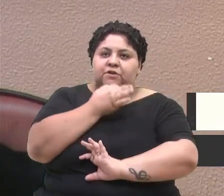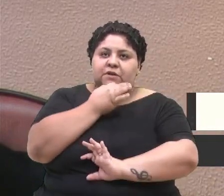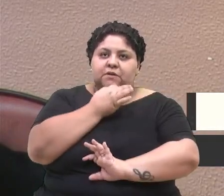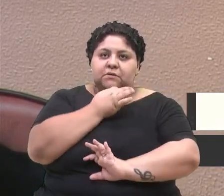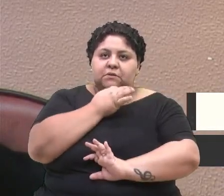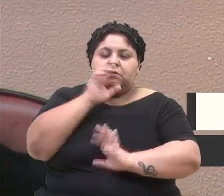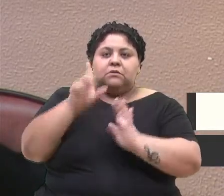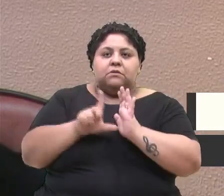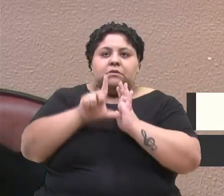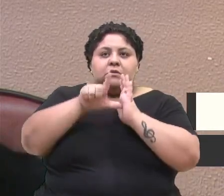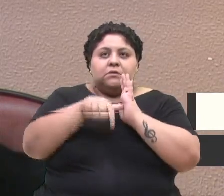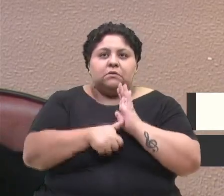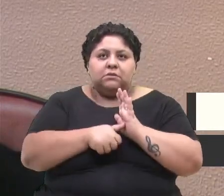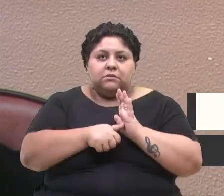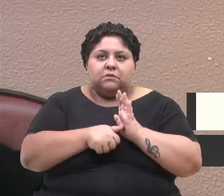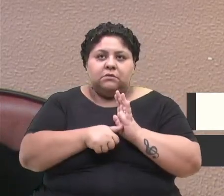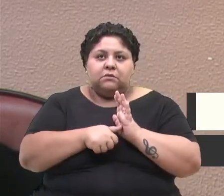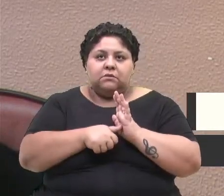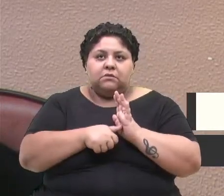Posteriormente,